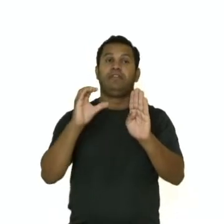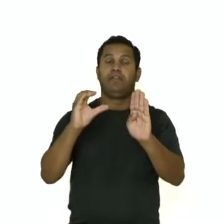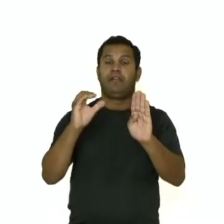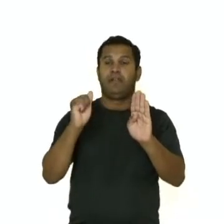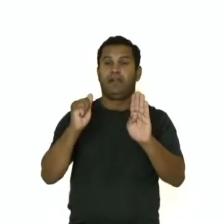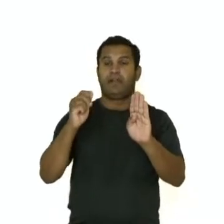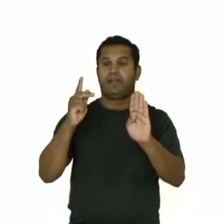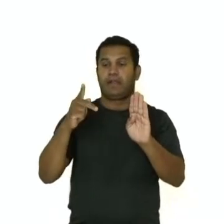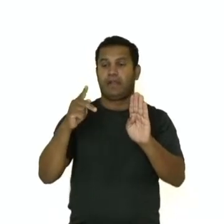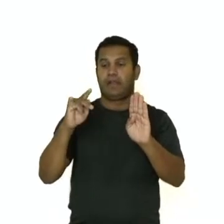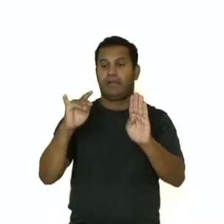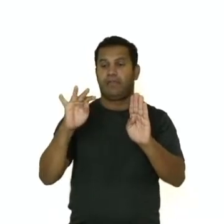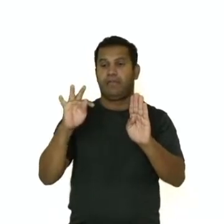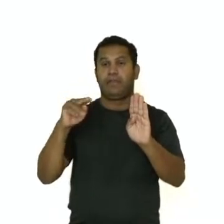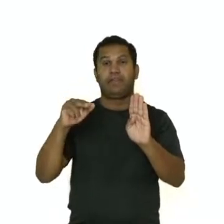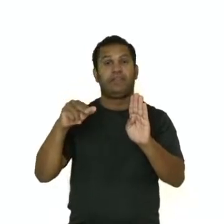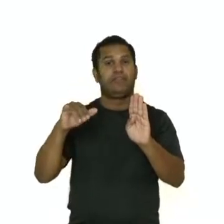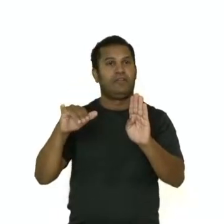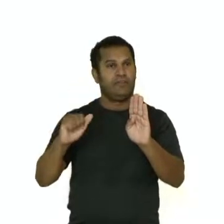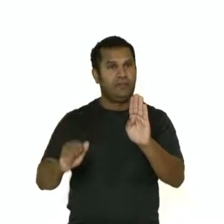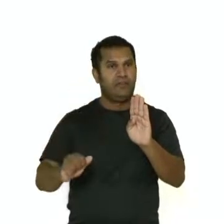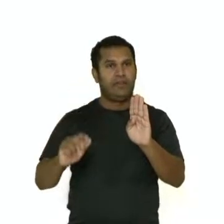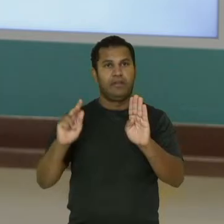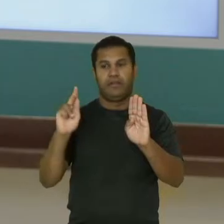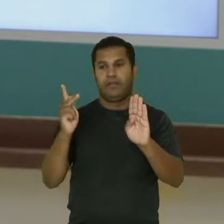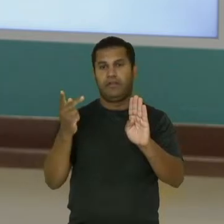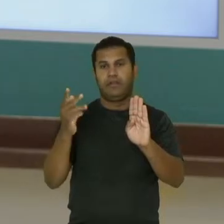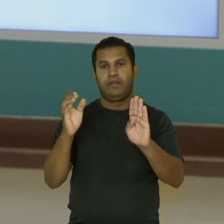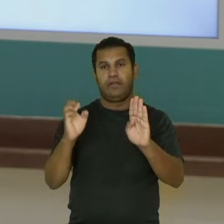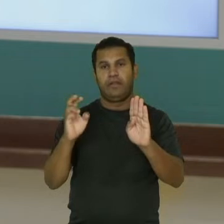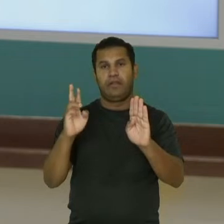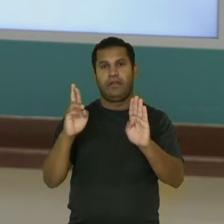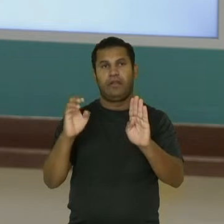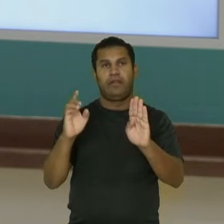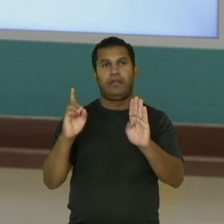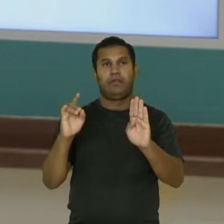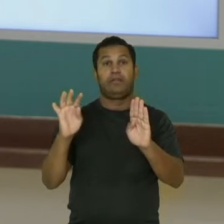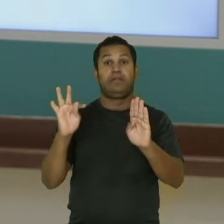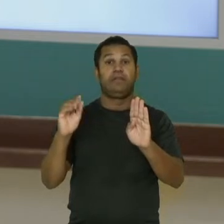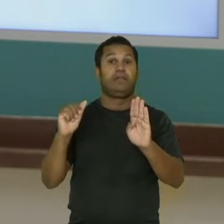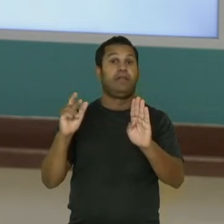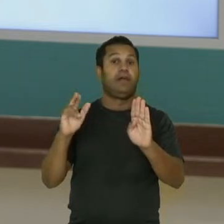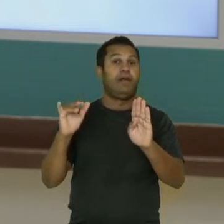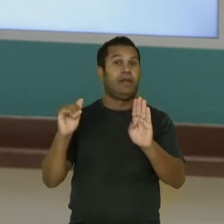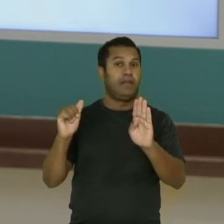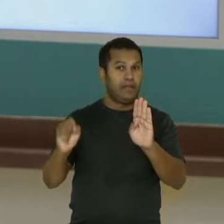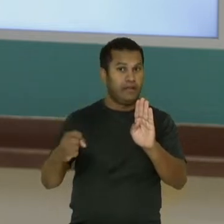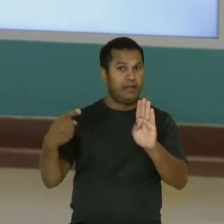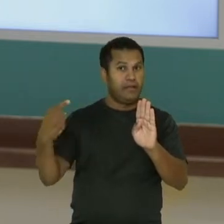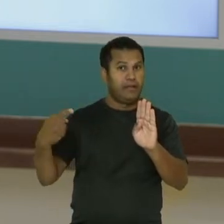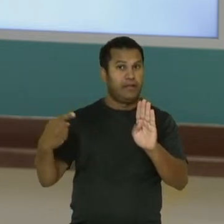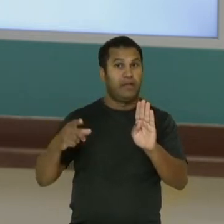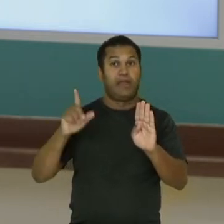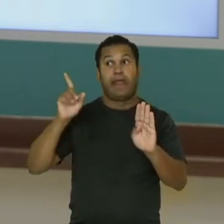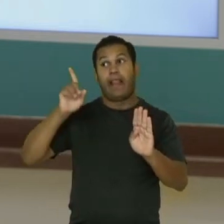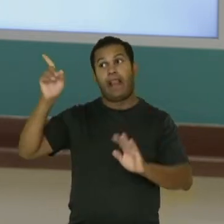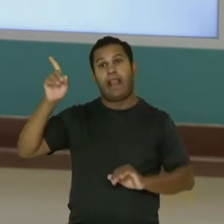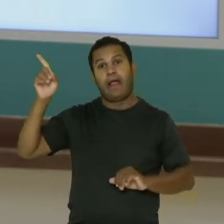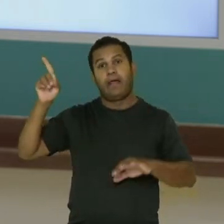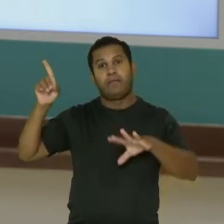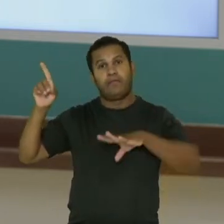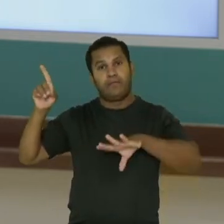Portugal, que doou um pedaço de terra para donatários, né, pessoas da sua confiança, cuidar e